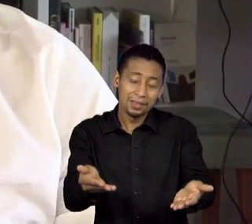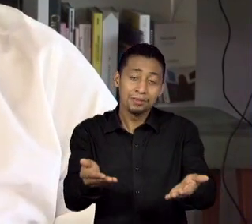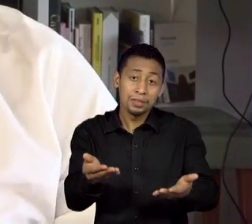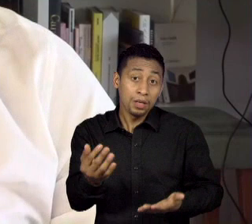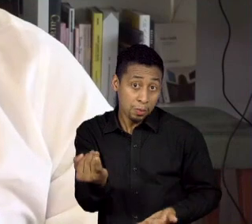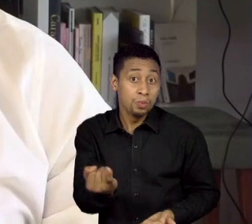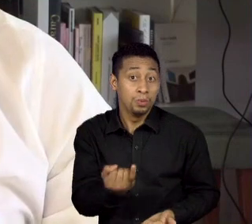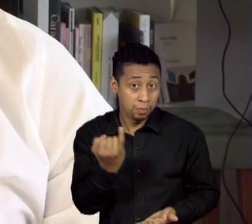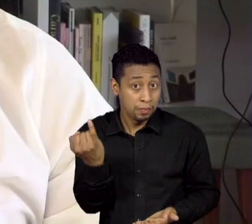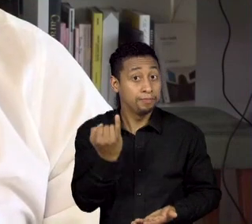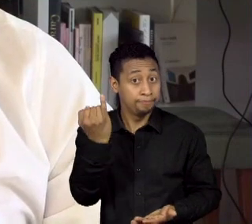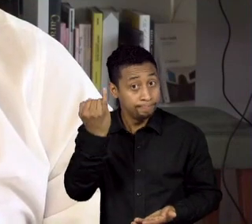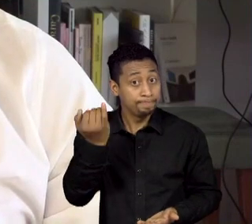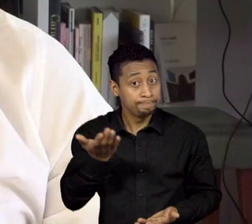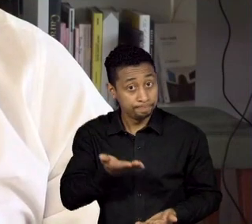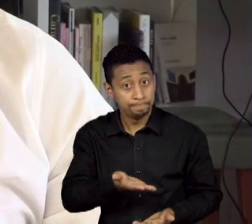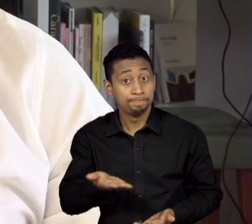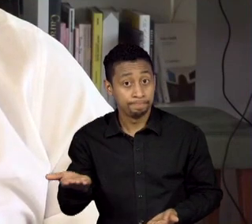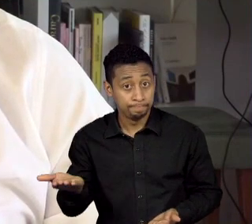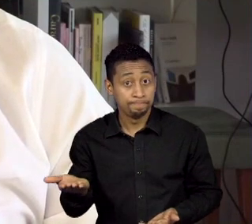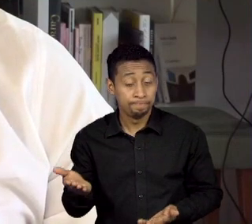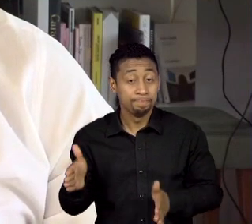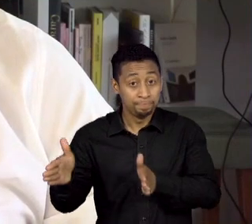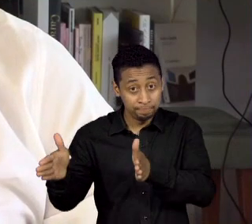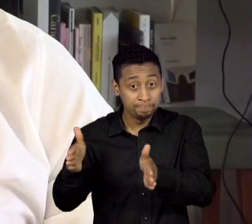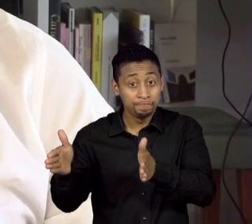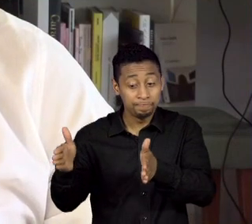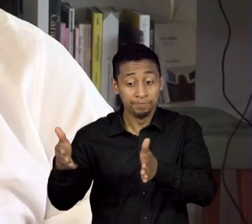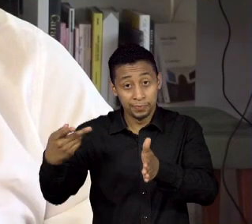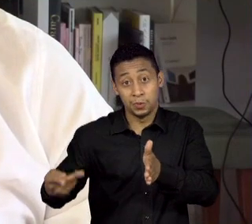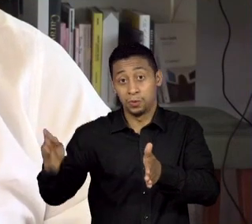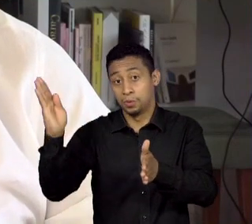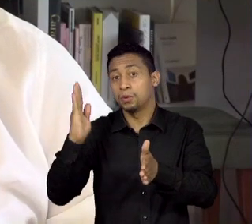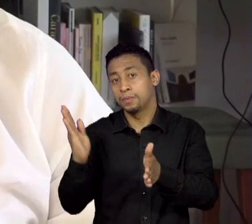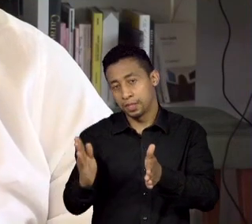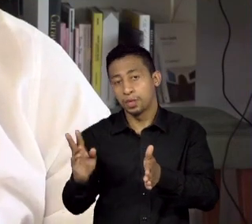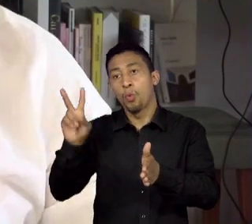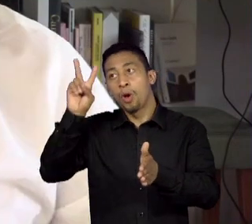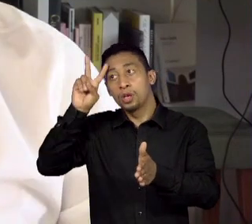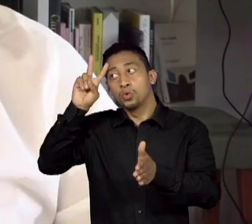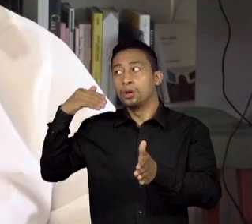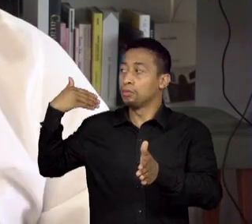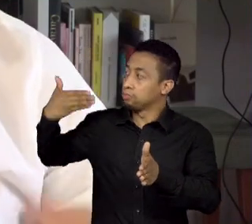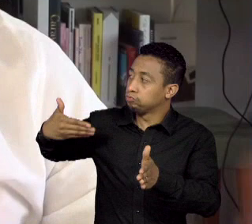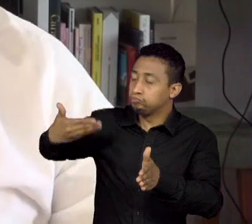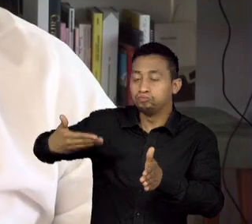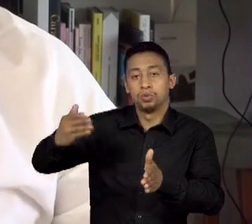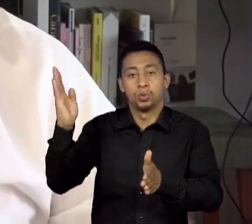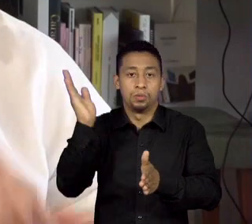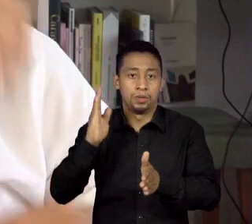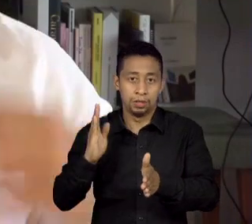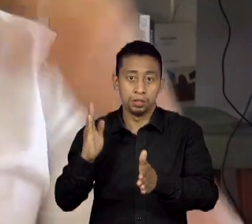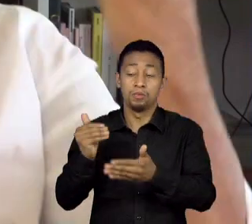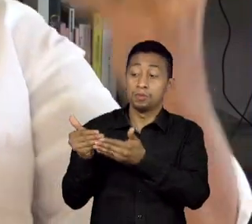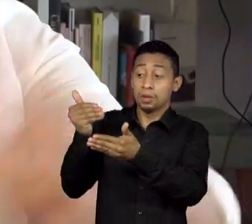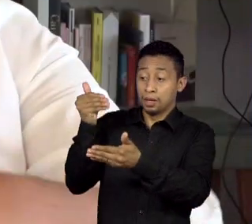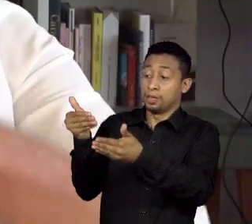né, no momento brasileiro, enfim, na história, no Brasil de hoje, de sempre, e de hoje ela